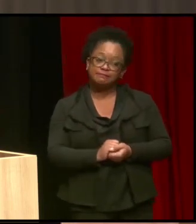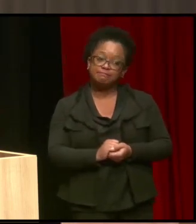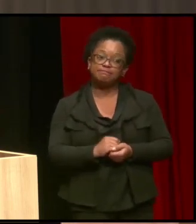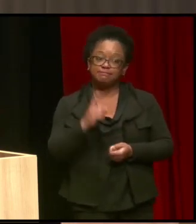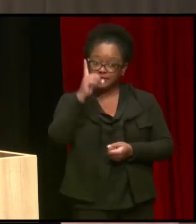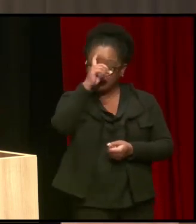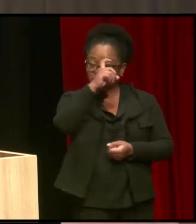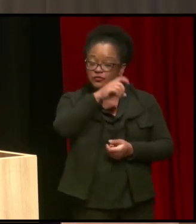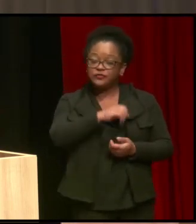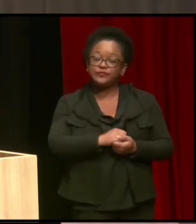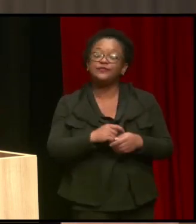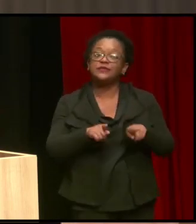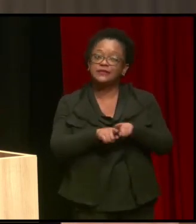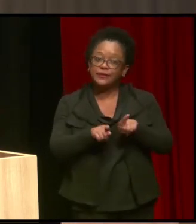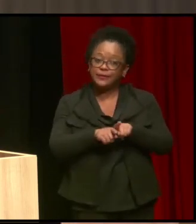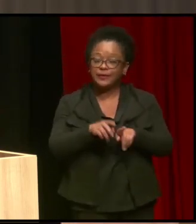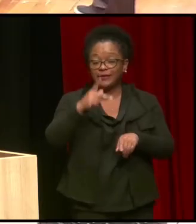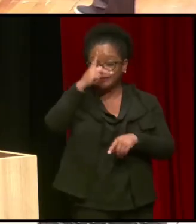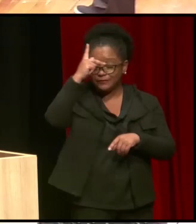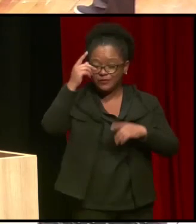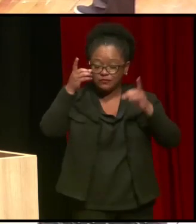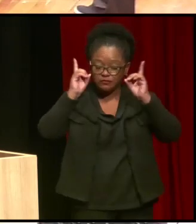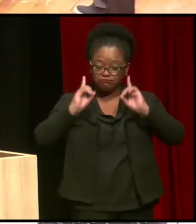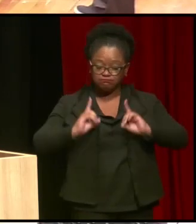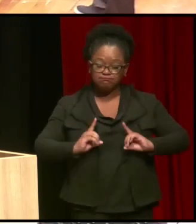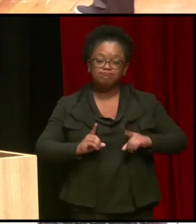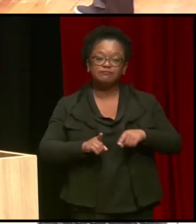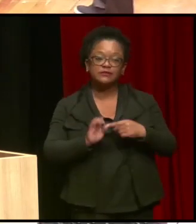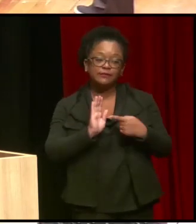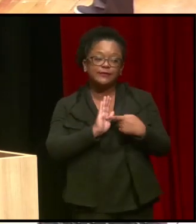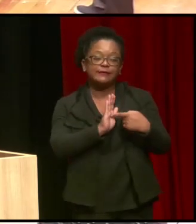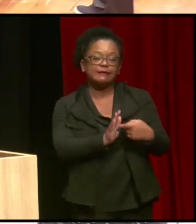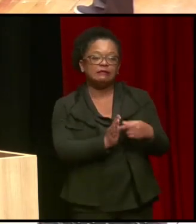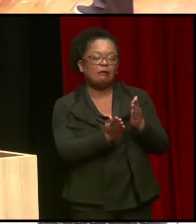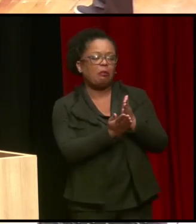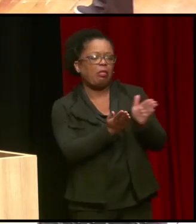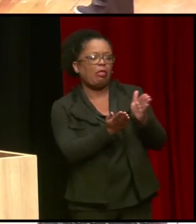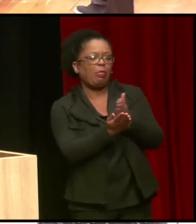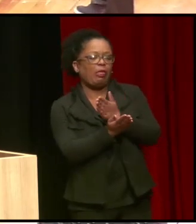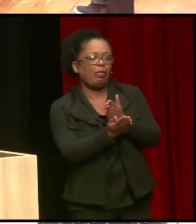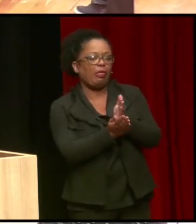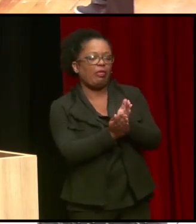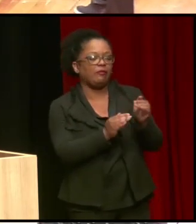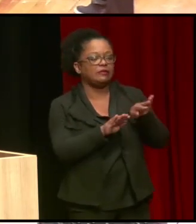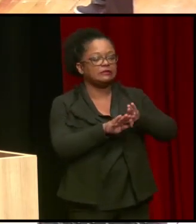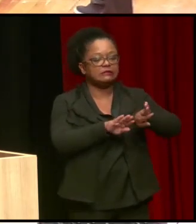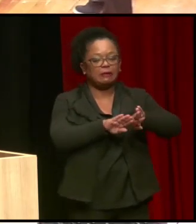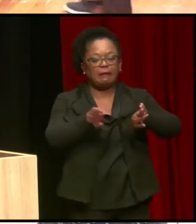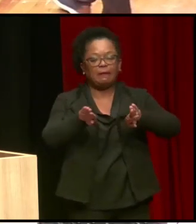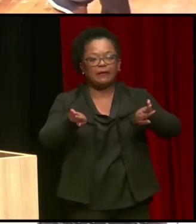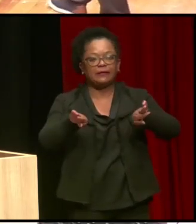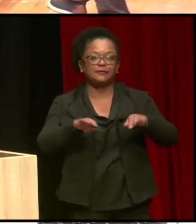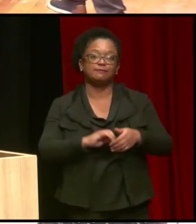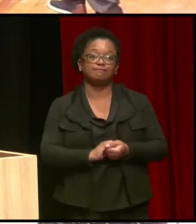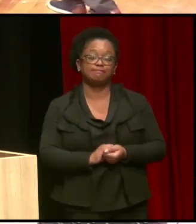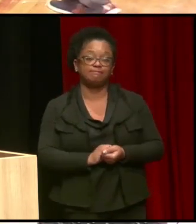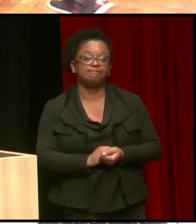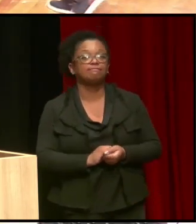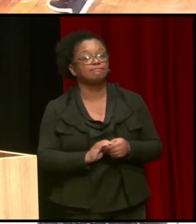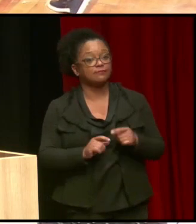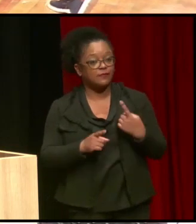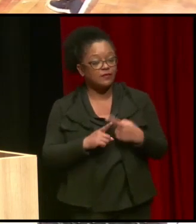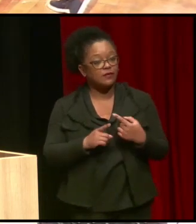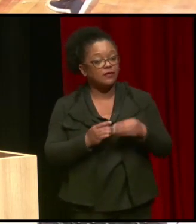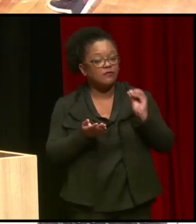pessoas portadoras de deficiência. Entendeu? Eles não casem dentro da minha caixinha, porque a minha igreja não está